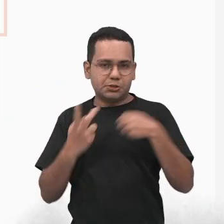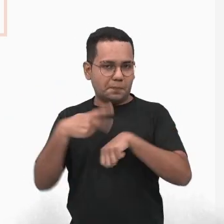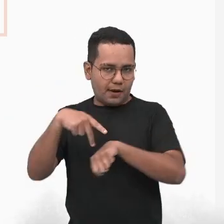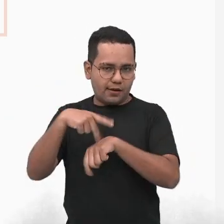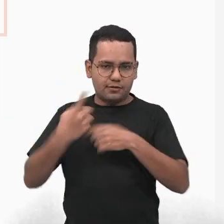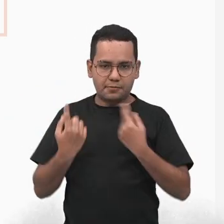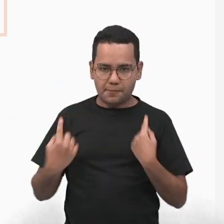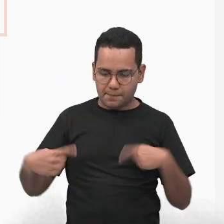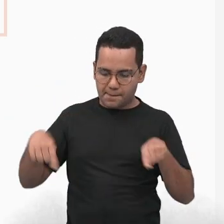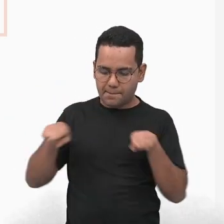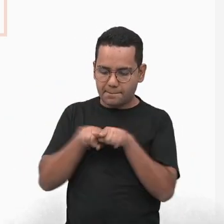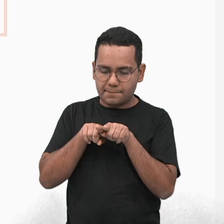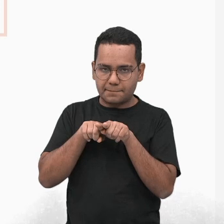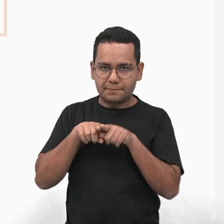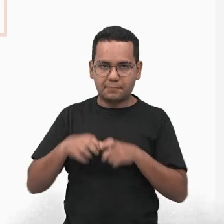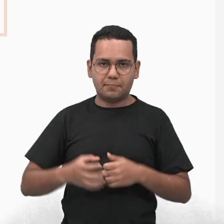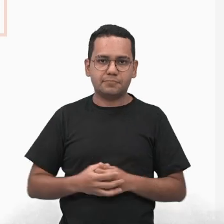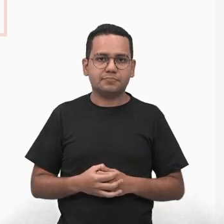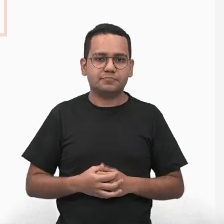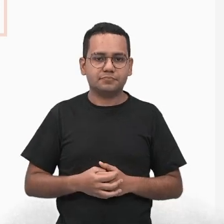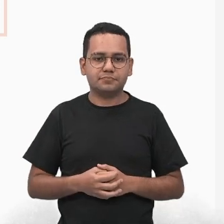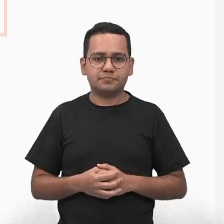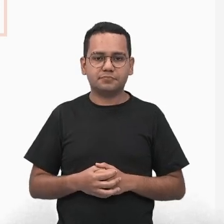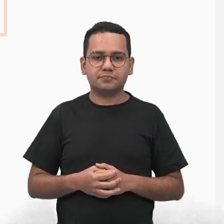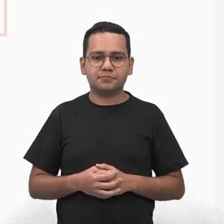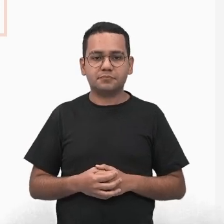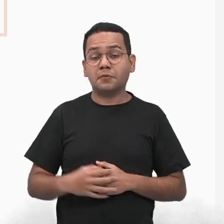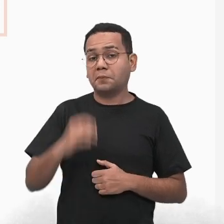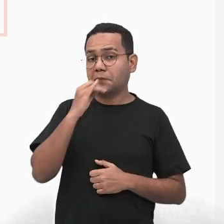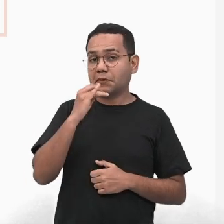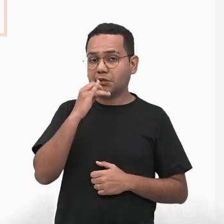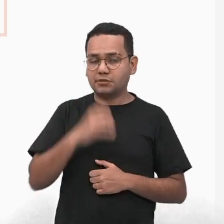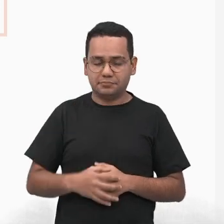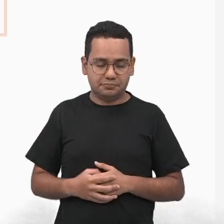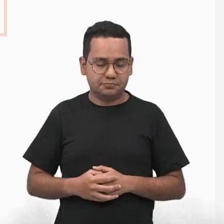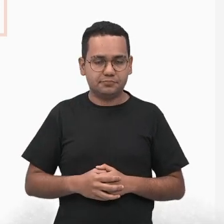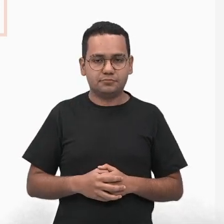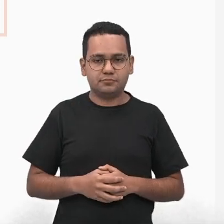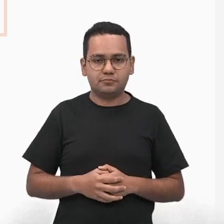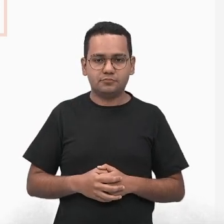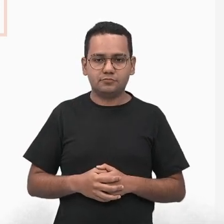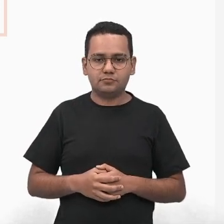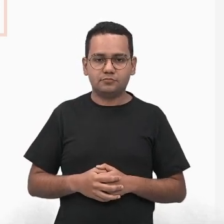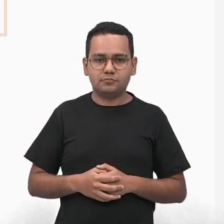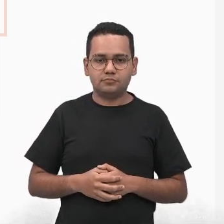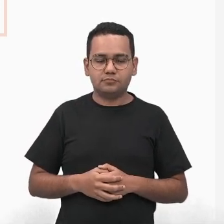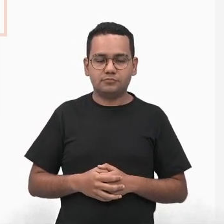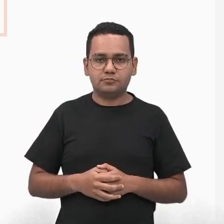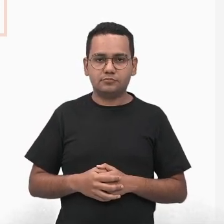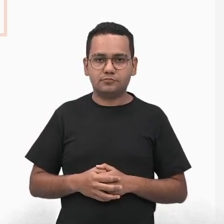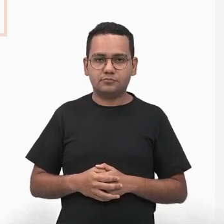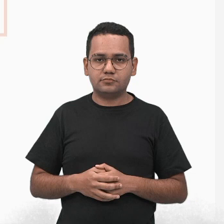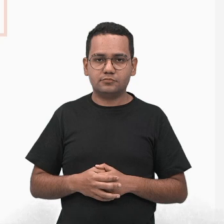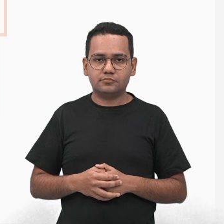a França e a Rússia. Se, por exemplo, um desses países ou um desses aliados